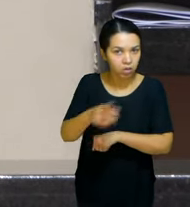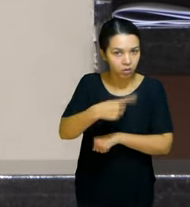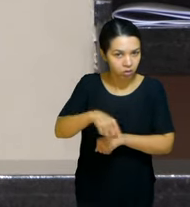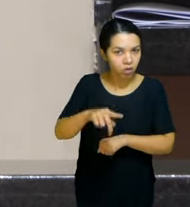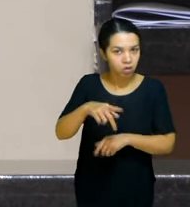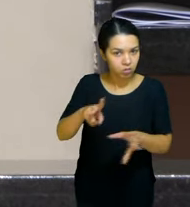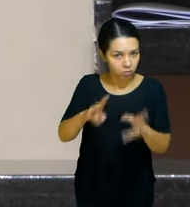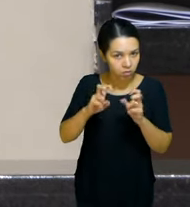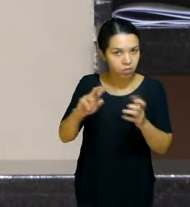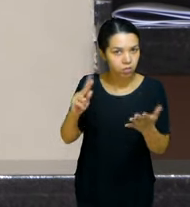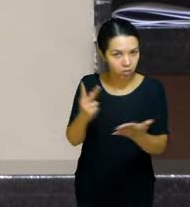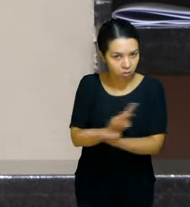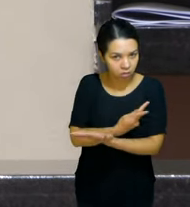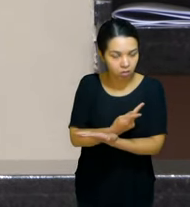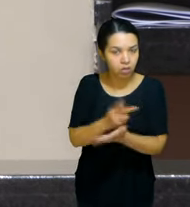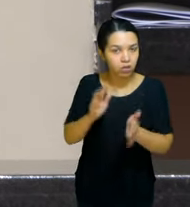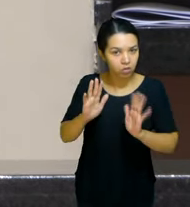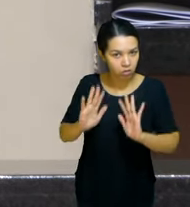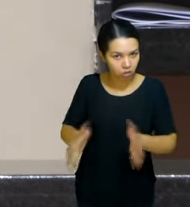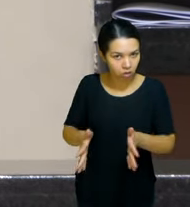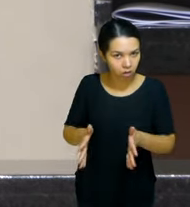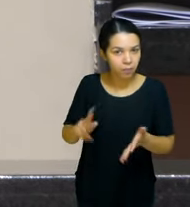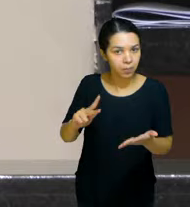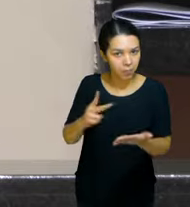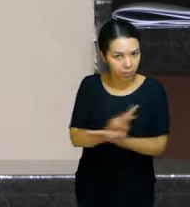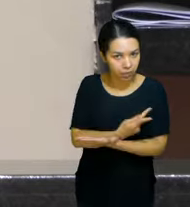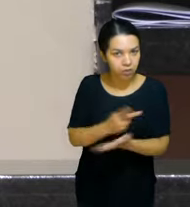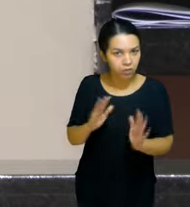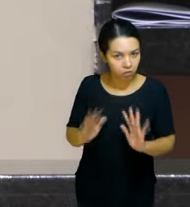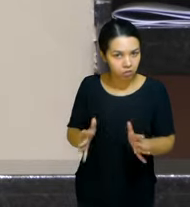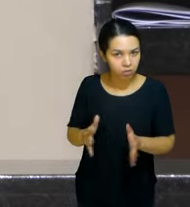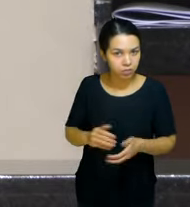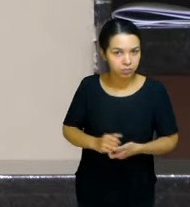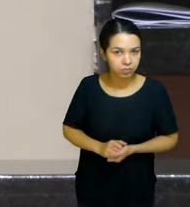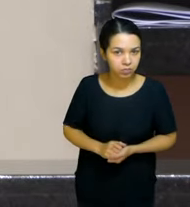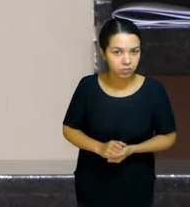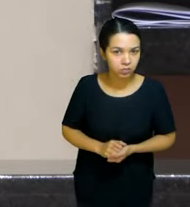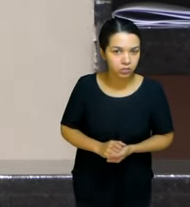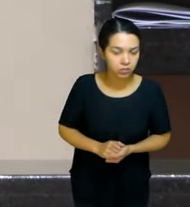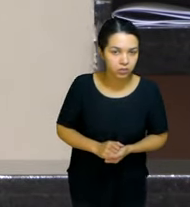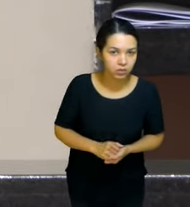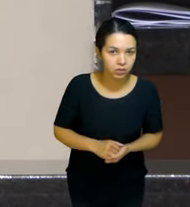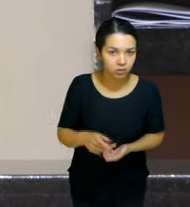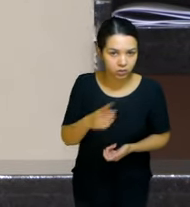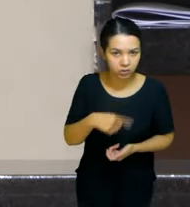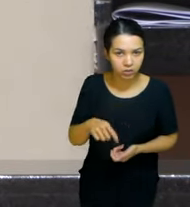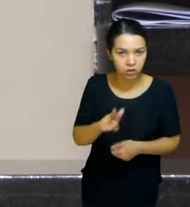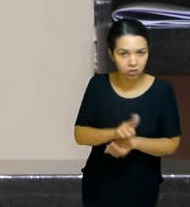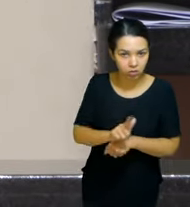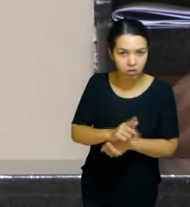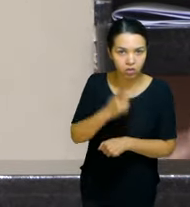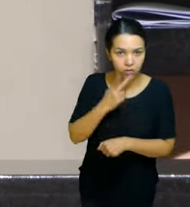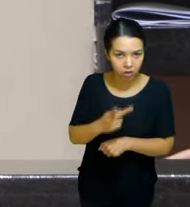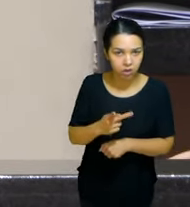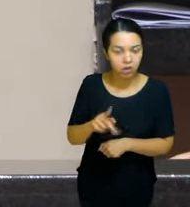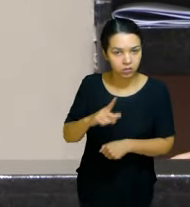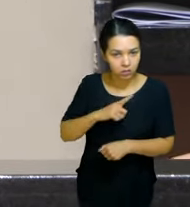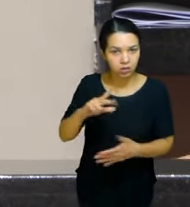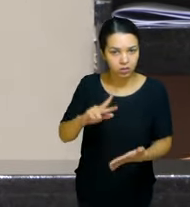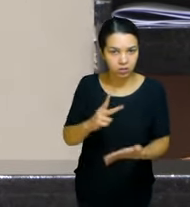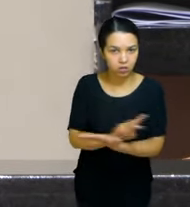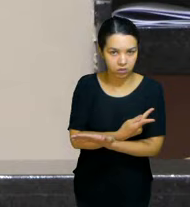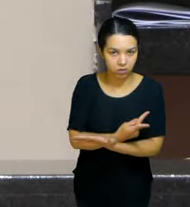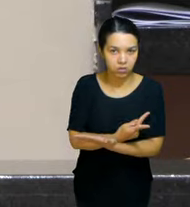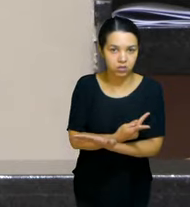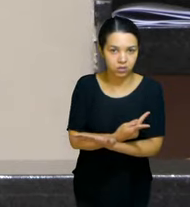da administração, teve um erro. Acho que isso é louvável, né, a gestão admitir isso, e